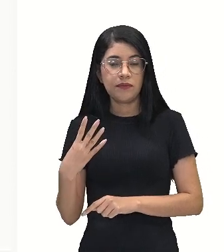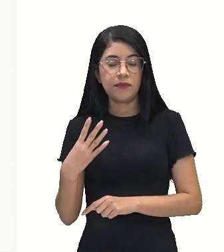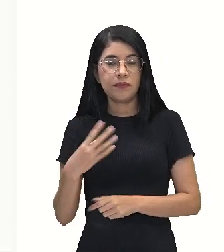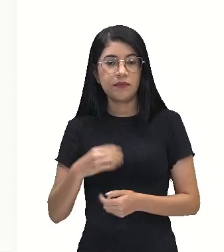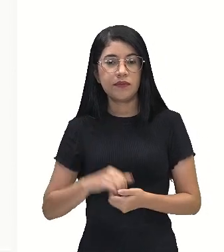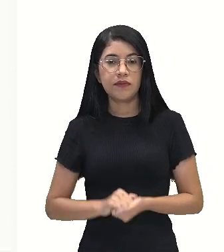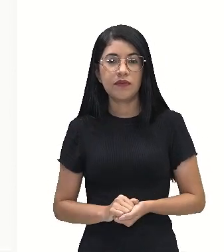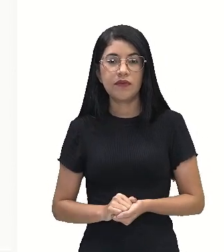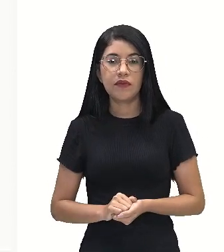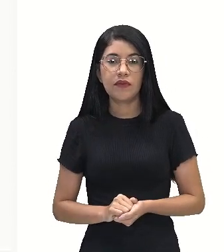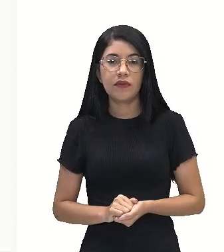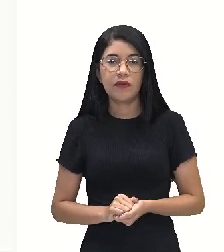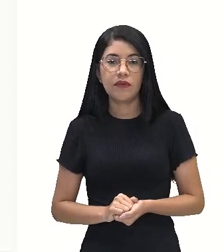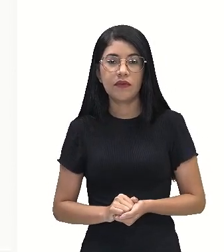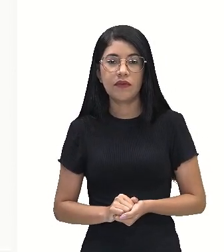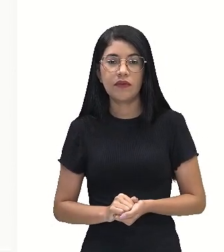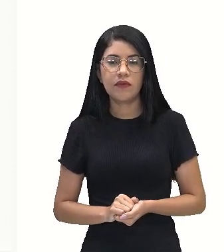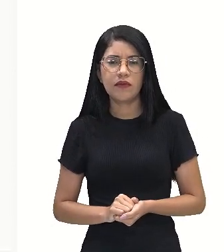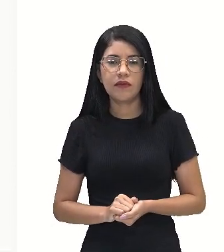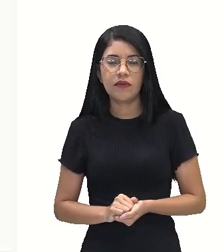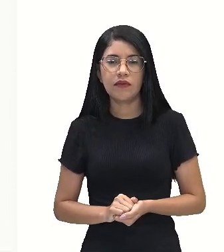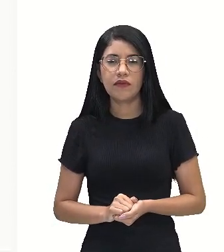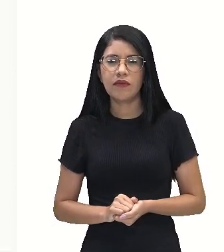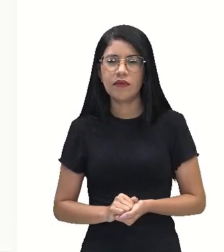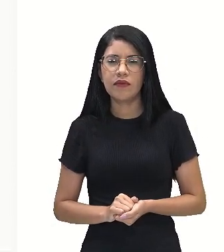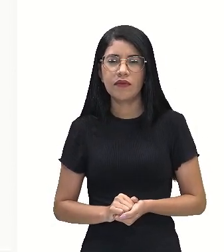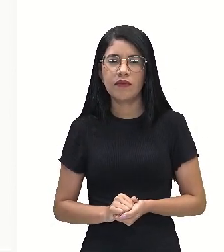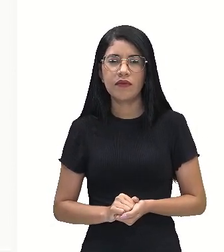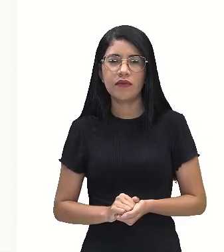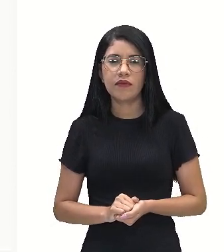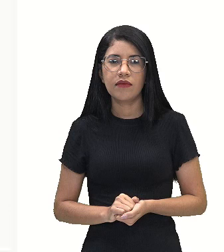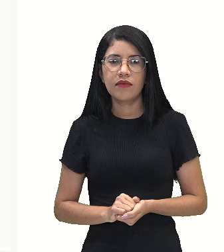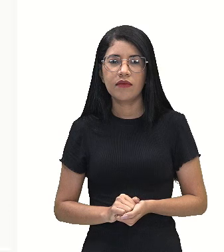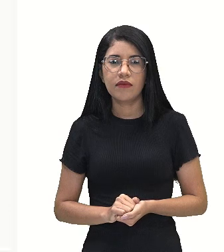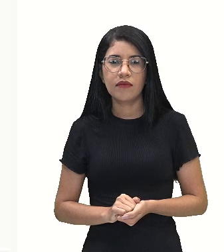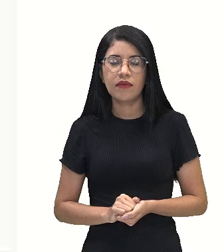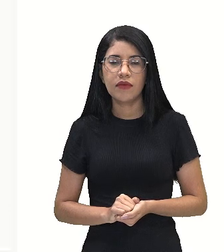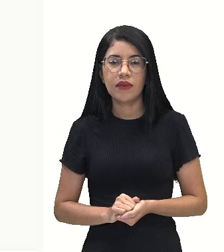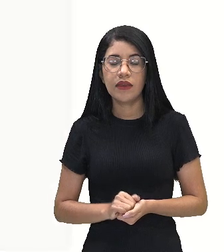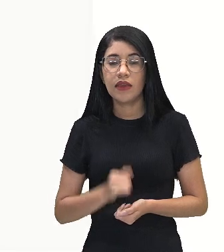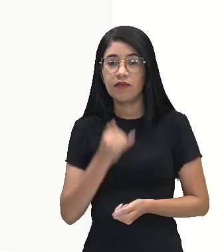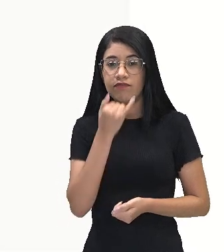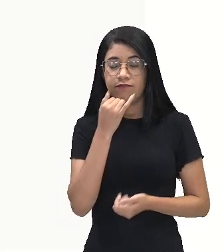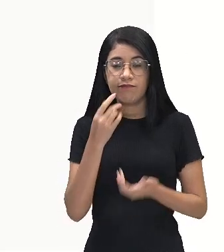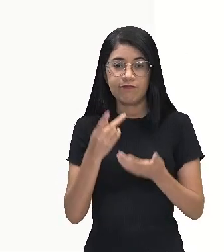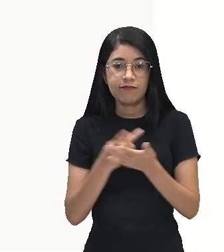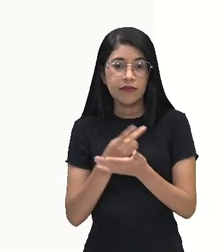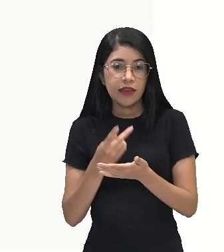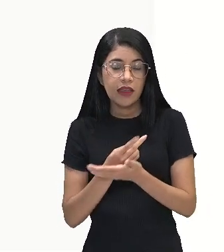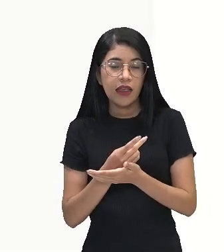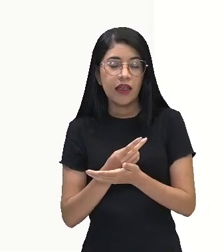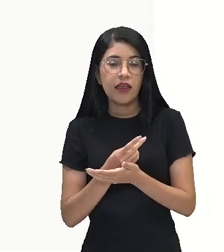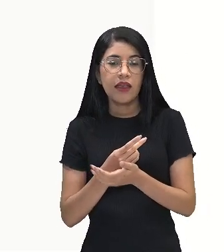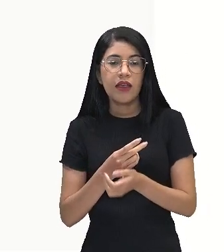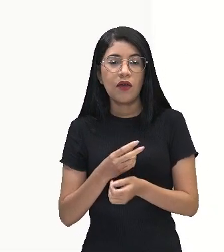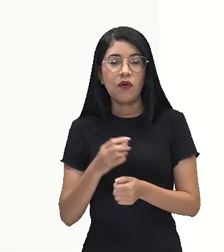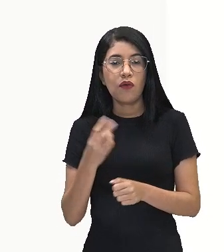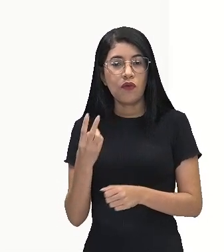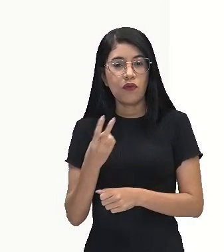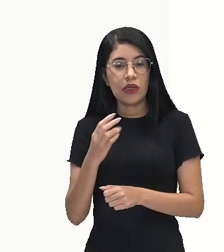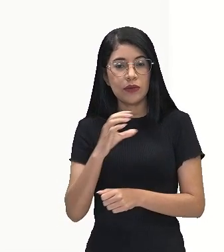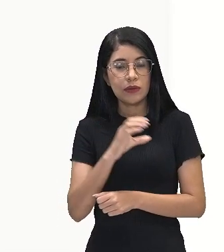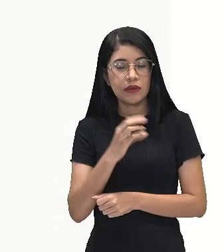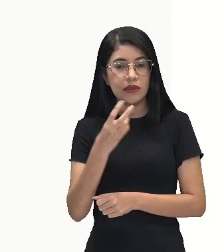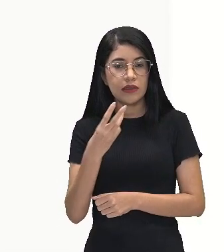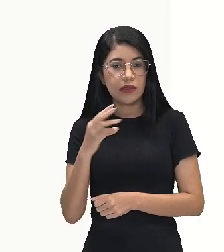Perdão, ali, o C, ele é 30, né? Deixa eu corrigir esse negócio aqui. Eu tinha colocado 3, mas o C é 30. Então, vamos